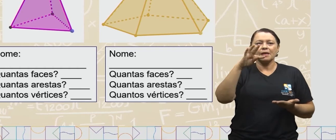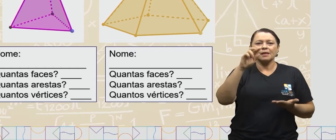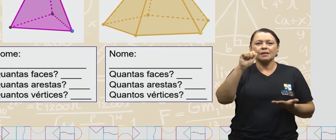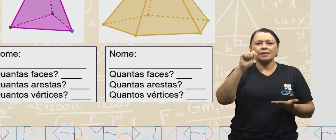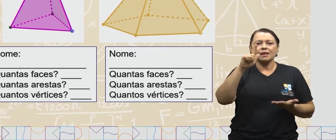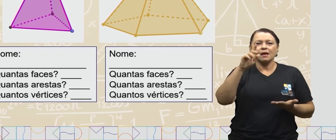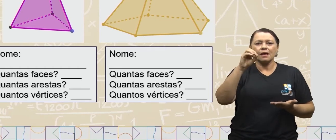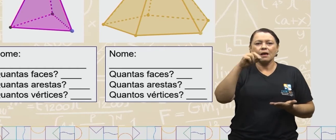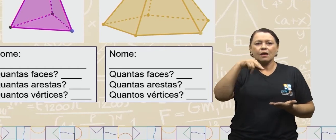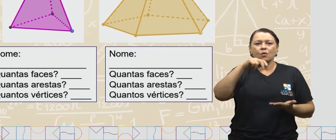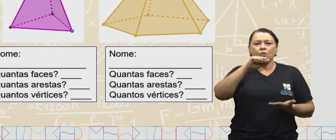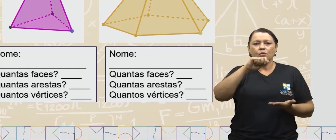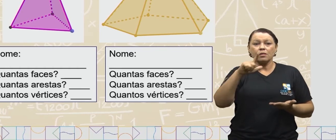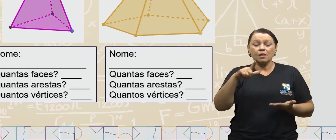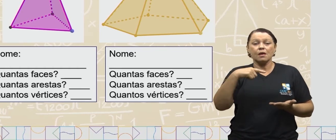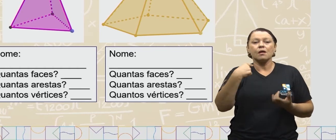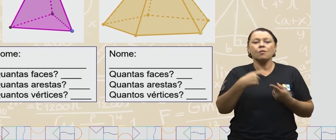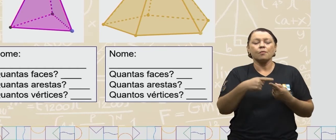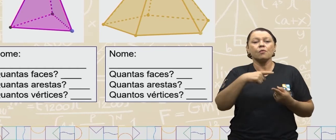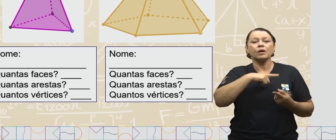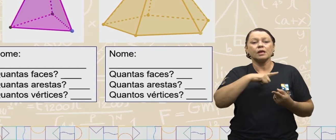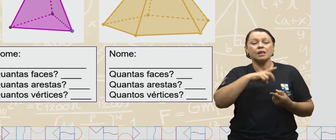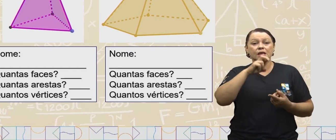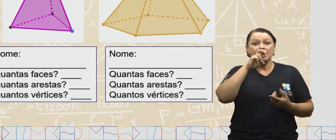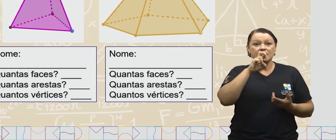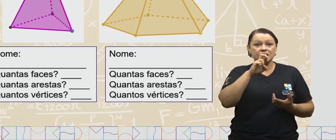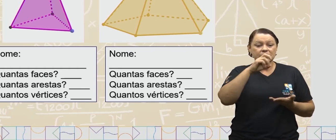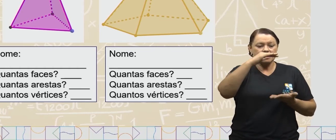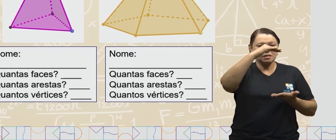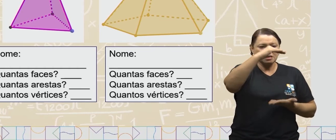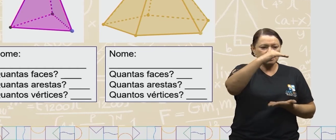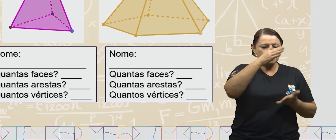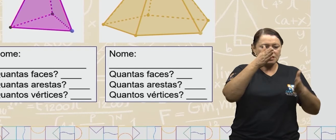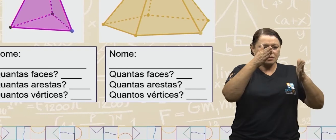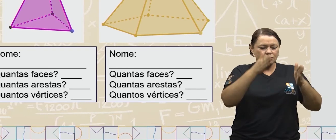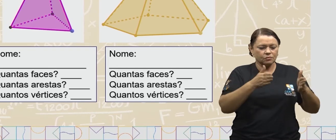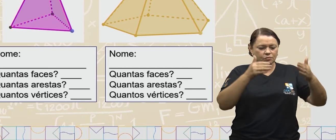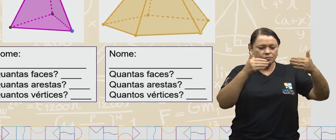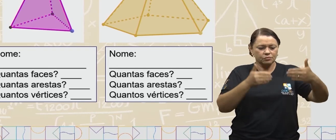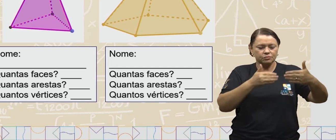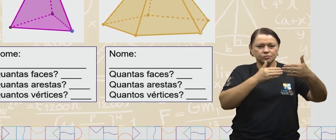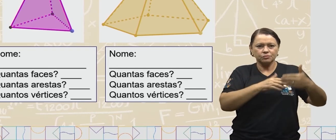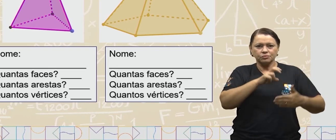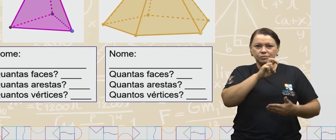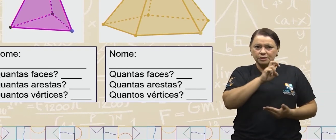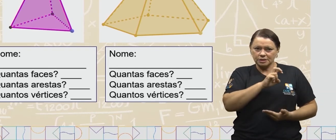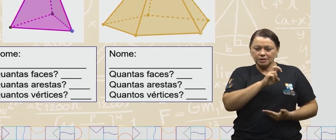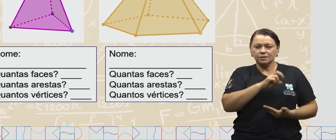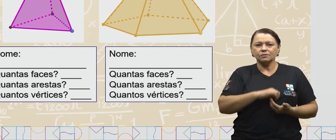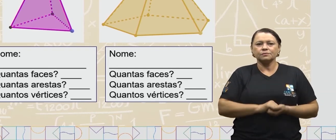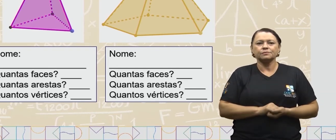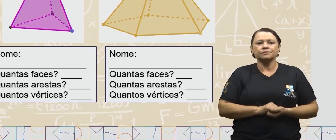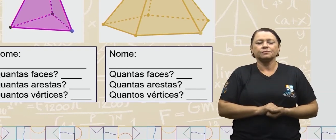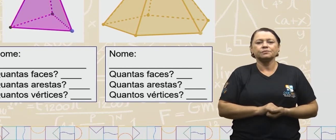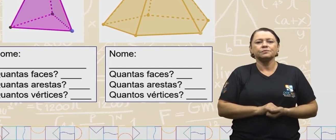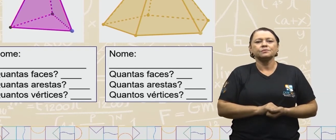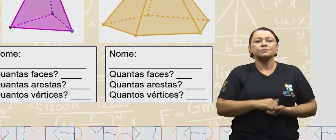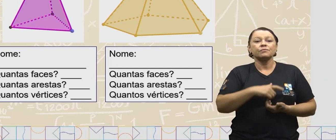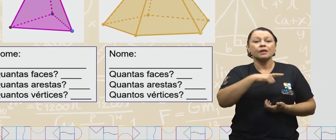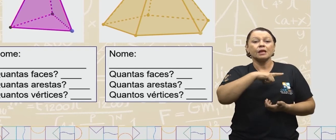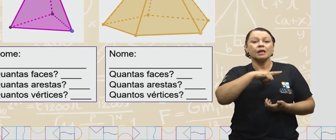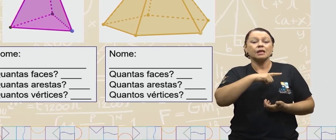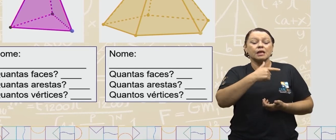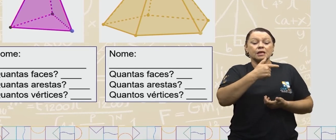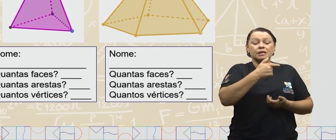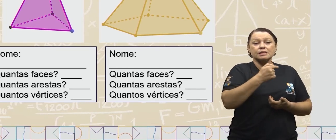pentagonal, porque ele tem um pentágono na sua base e no seu topo. Quantas faces ele tem? A resposta é